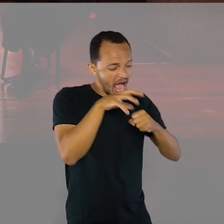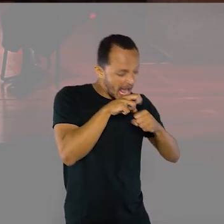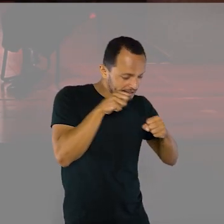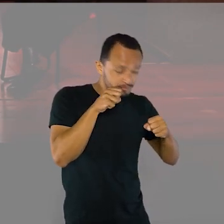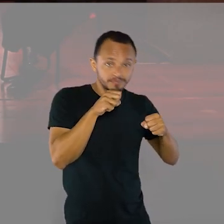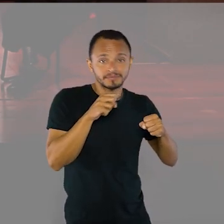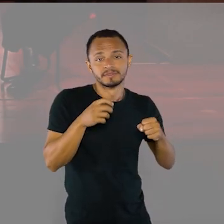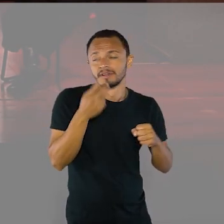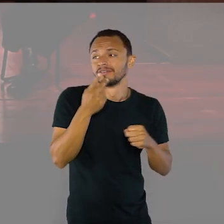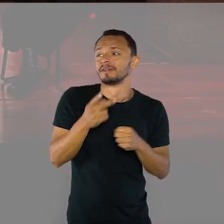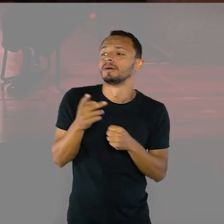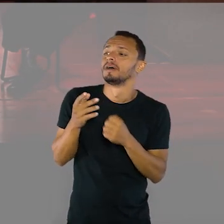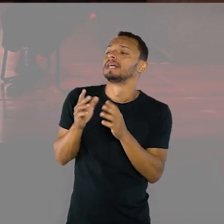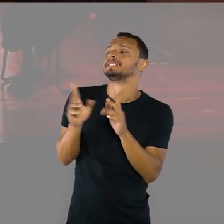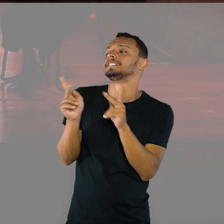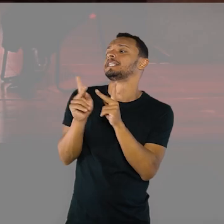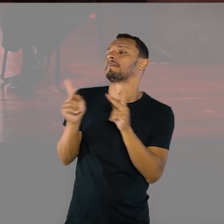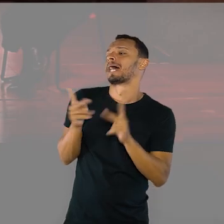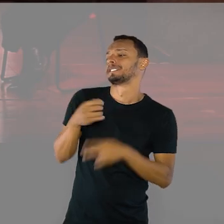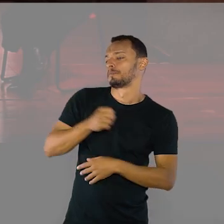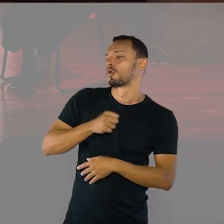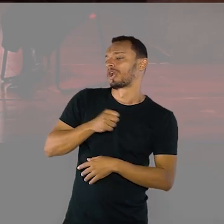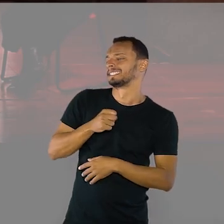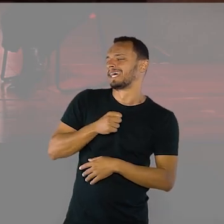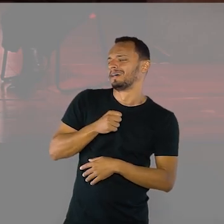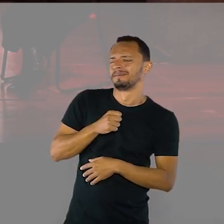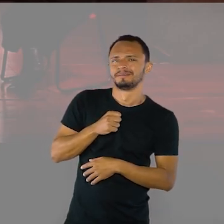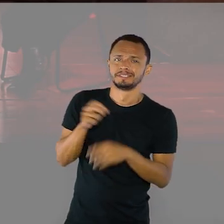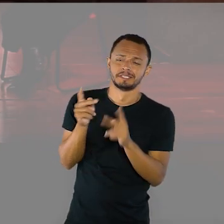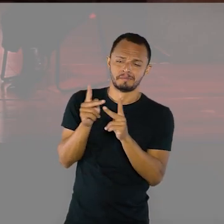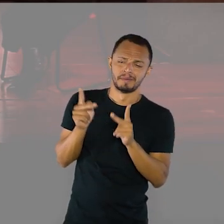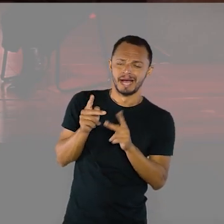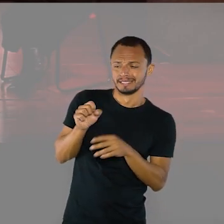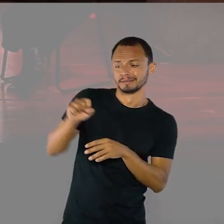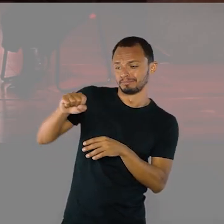deixa em paz meu coração. Né? Com certeza.